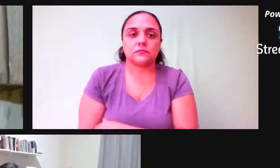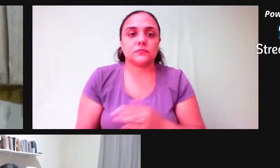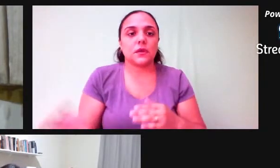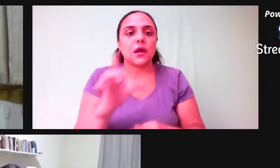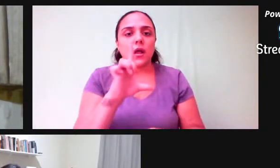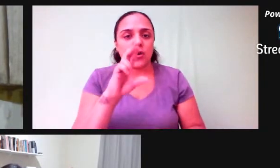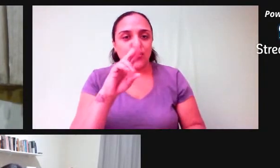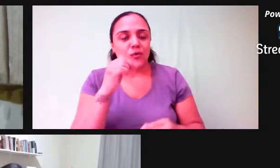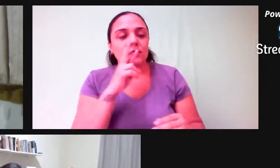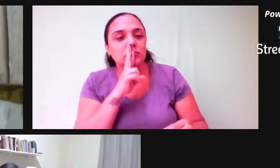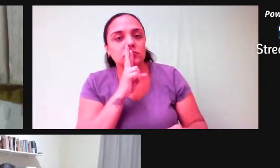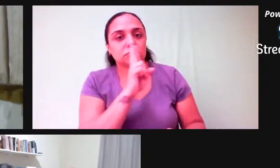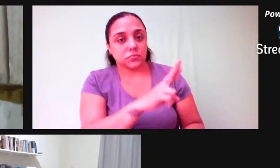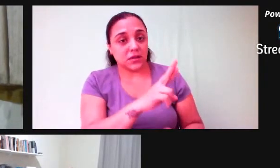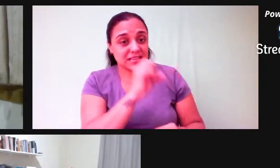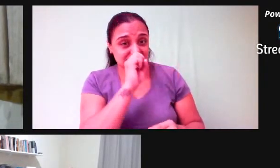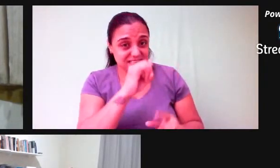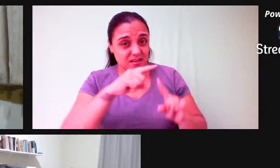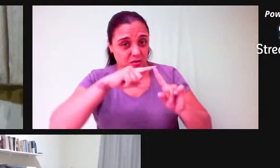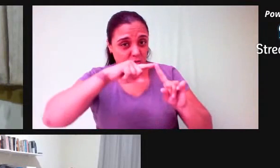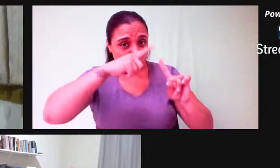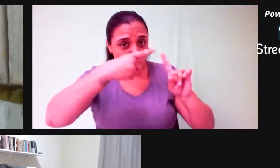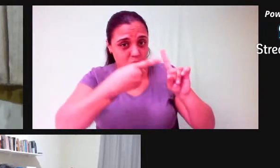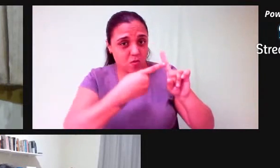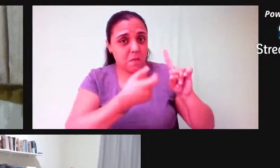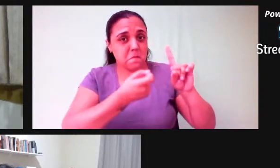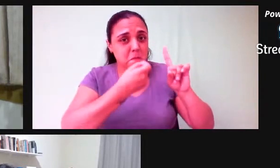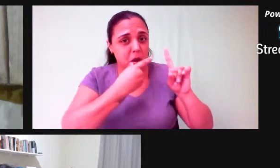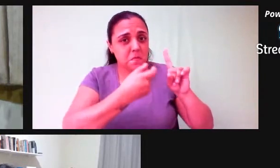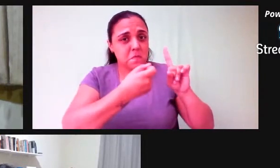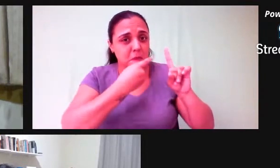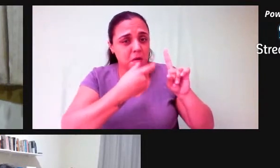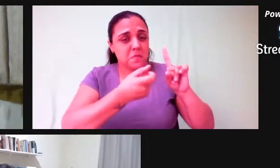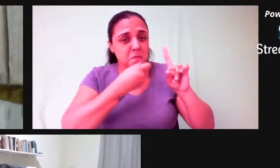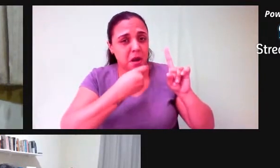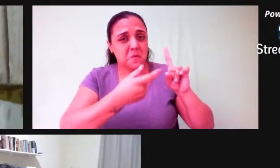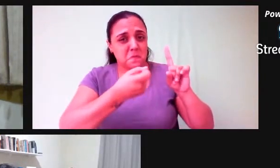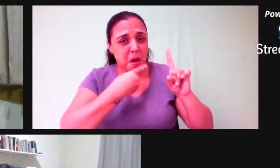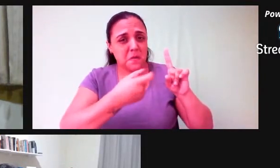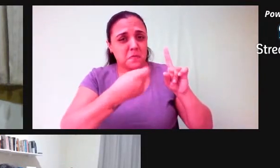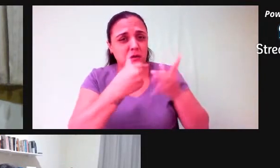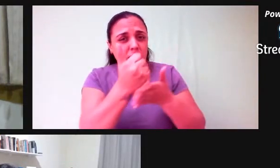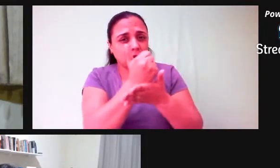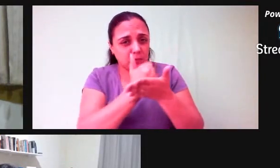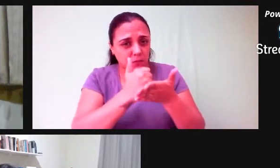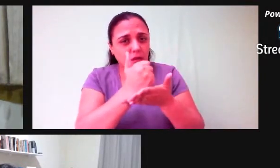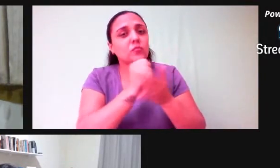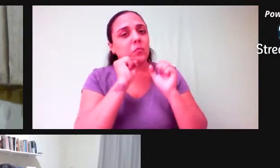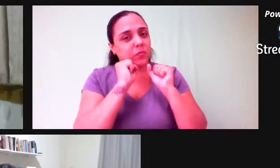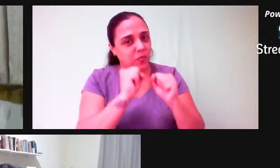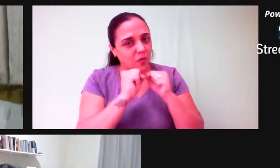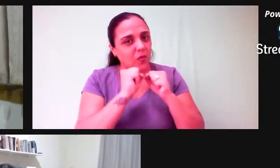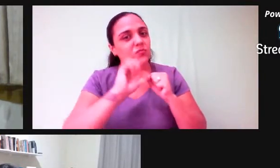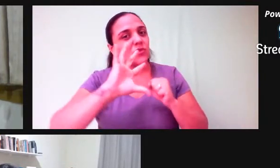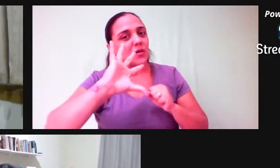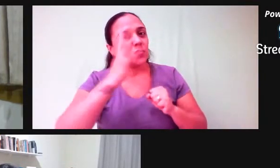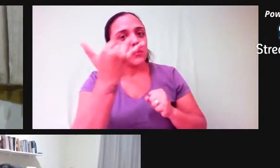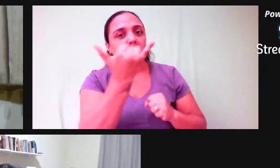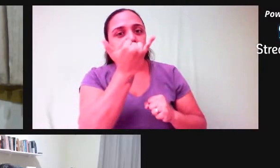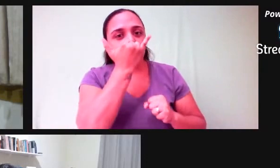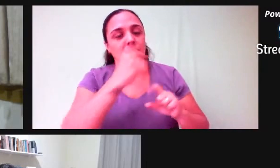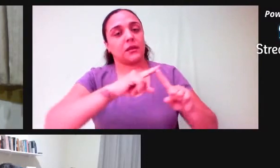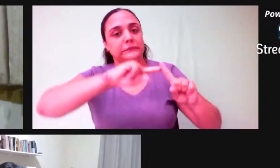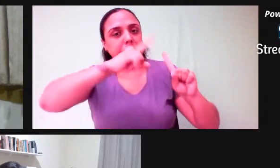Lucas, o uso de antibióticos na gestação e no bebê favorecem, sim. Os estudos mostram que essa relação ela está